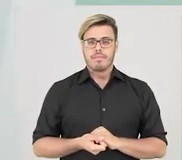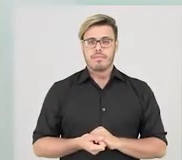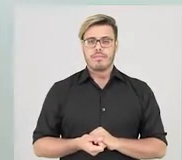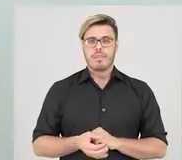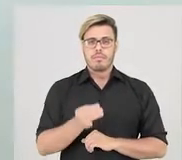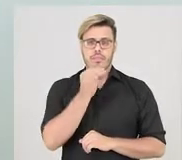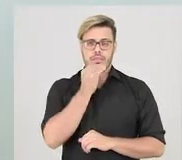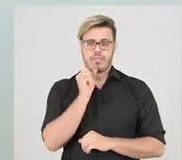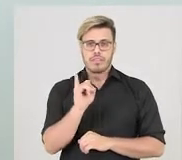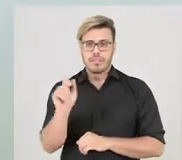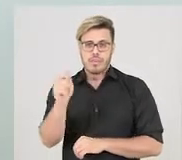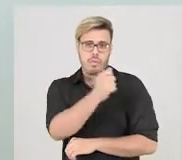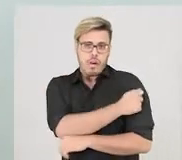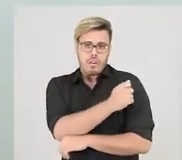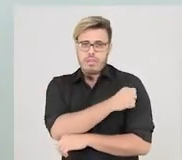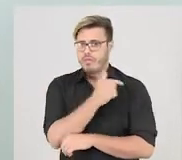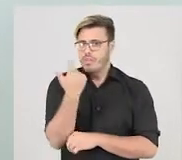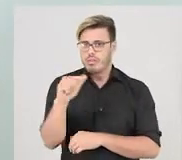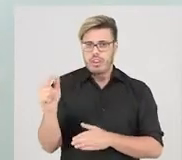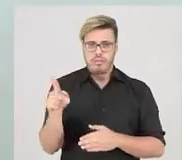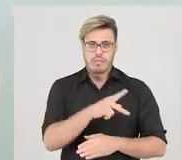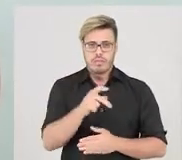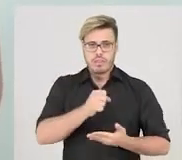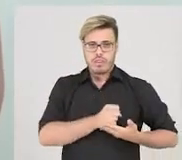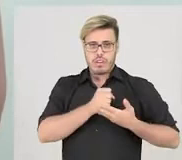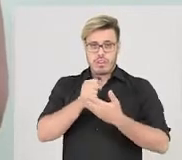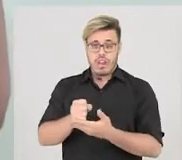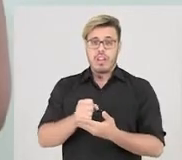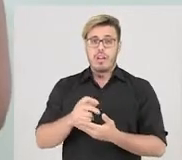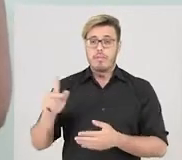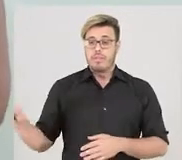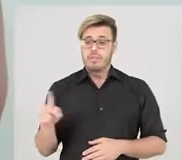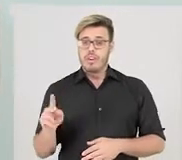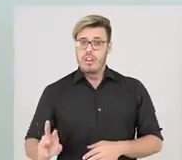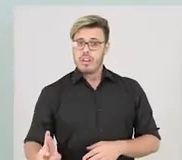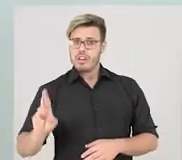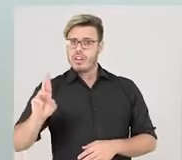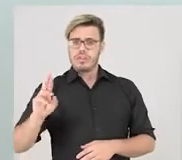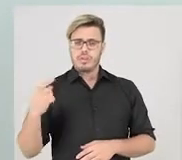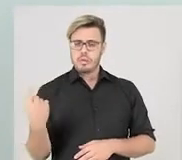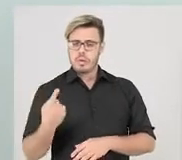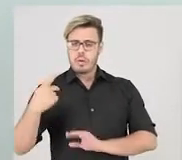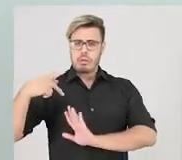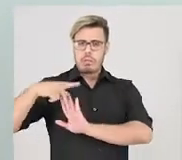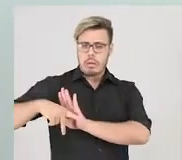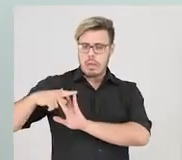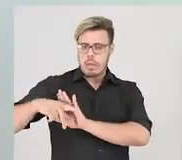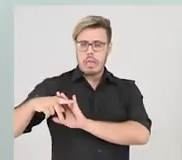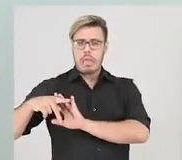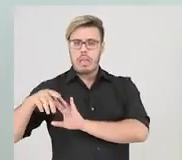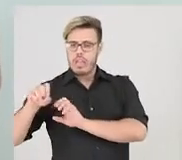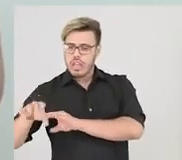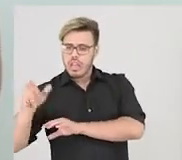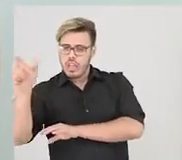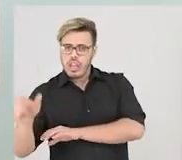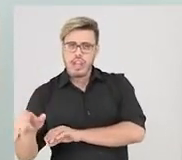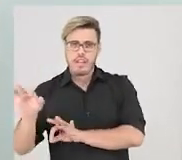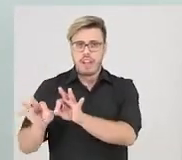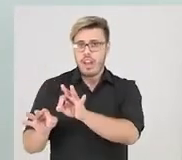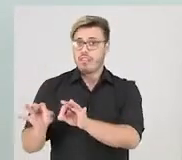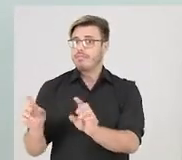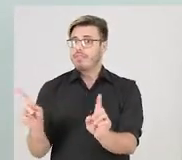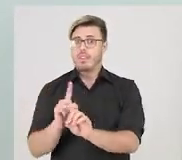professor regente também não faz o plano educacional individualizado sozinho. Ele procura a equipe pedagógica da escola,